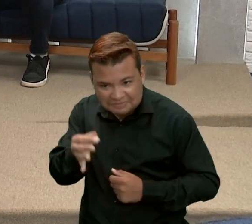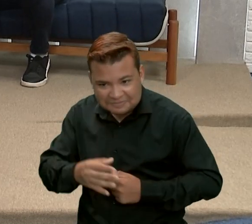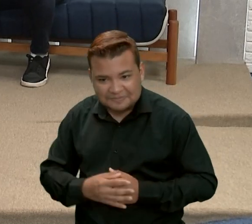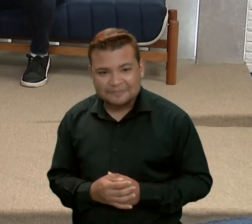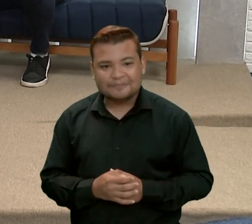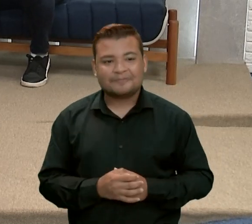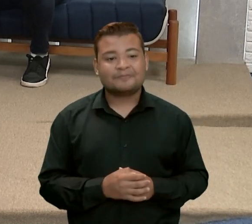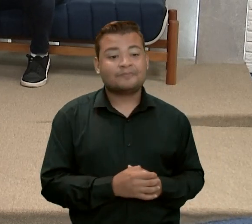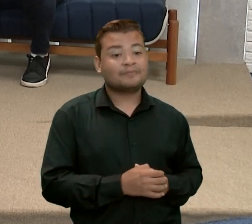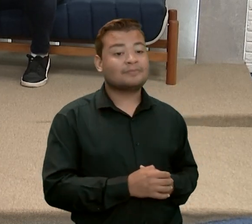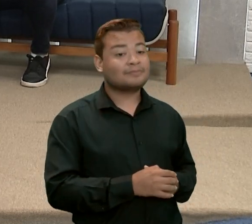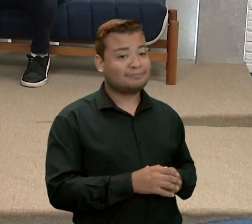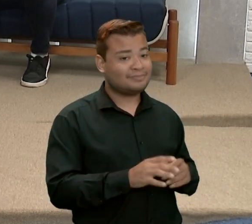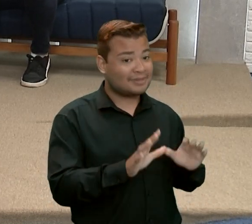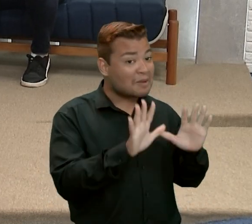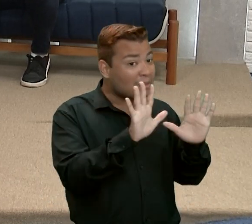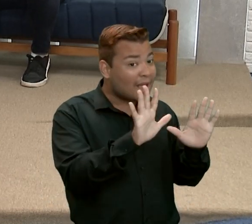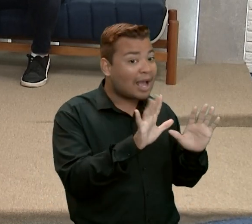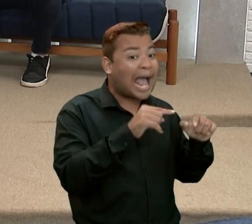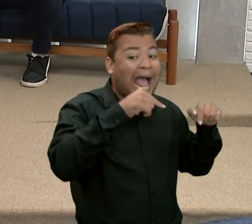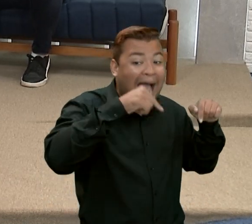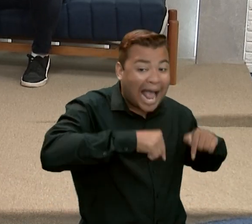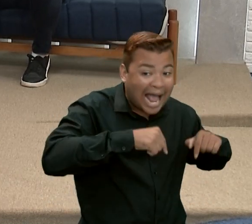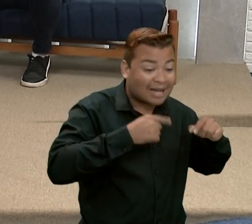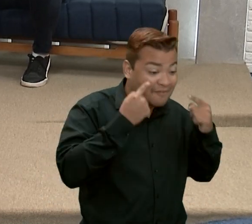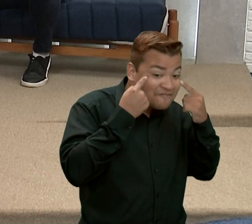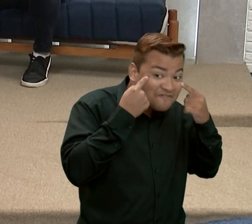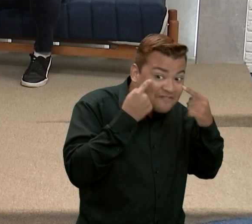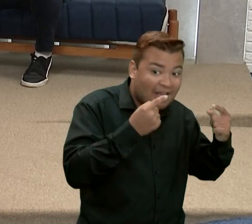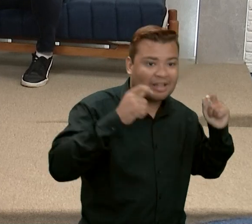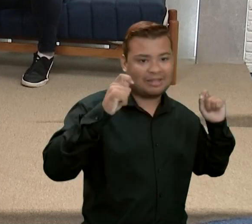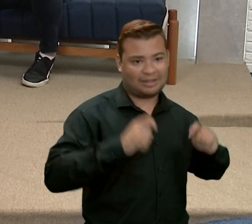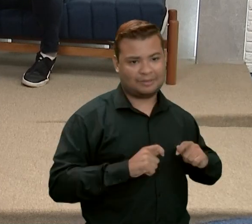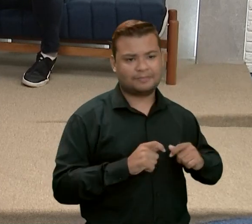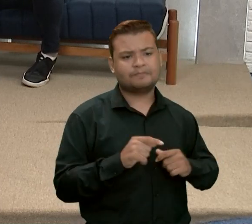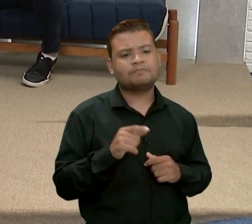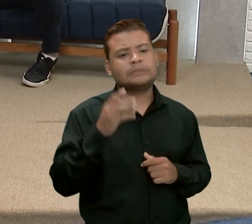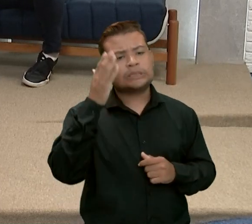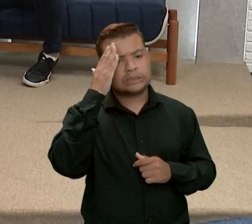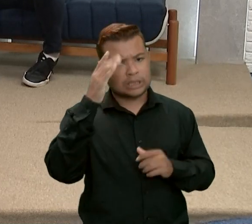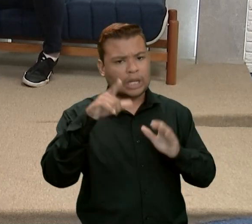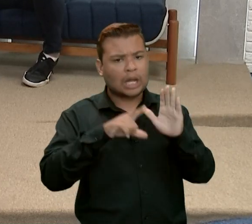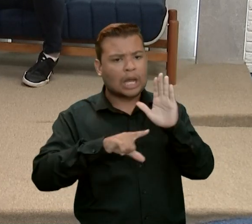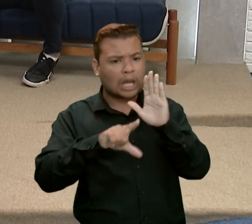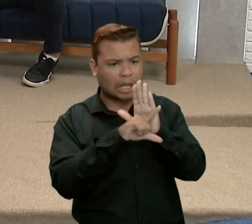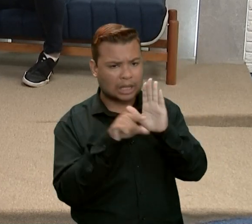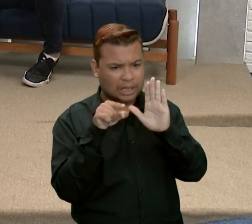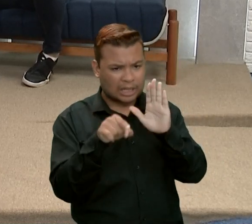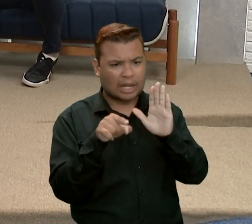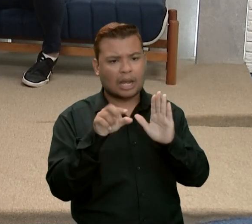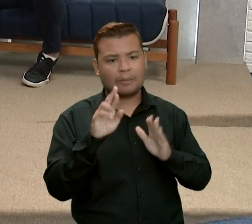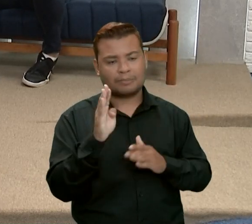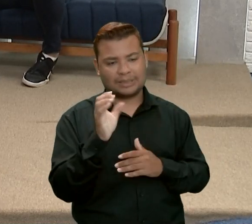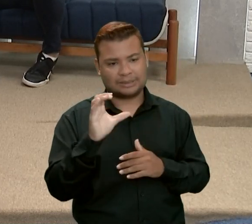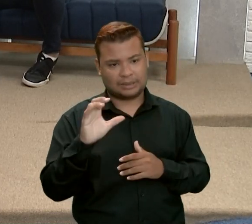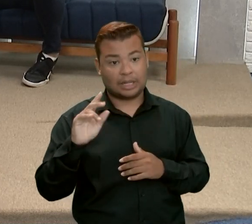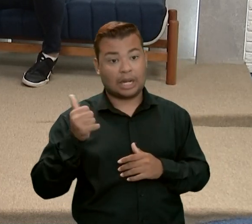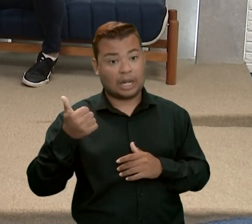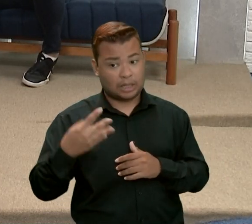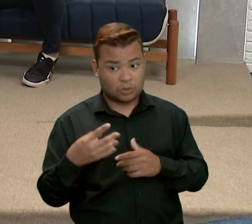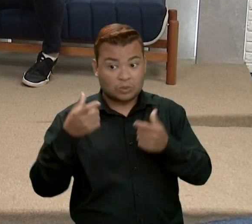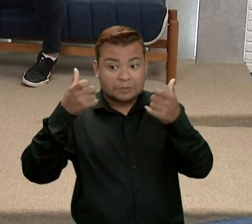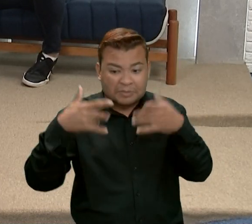Mas aqui os olhos podem ver. Claro que a RDC 14, que é essa, né, que vocês estão conversando, ela fala